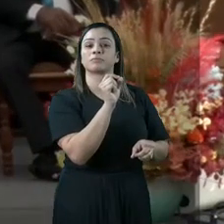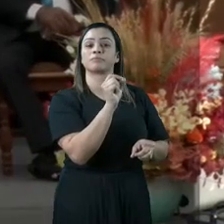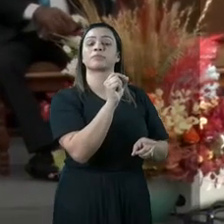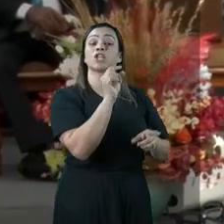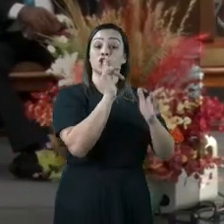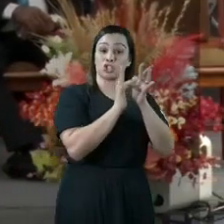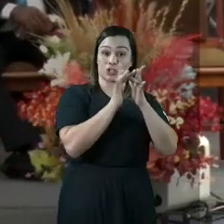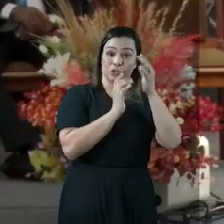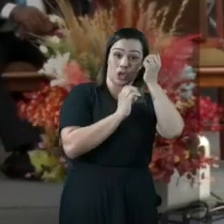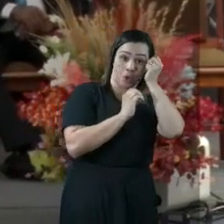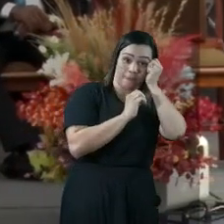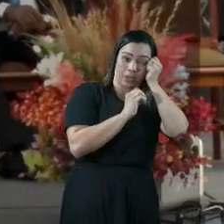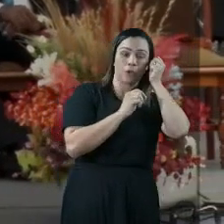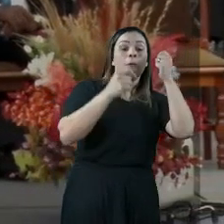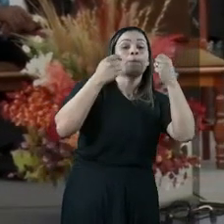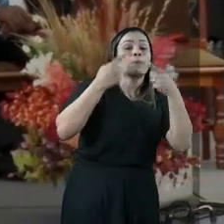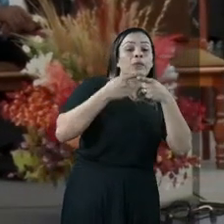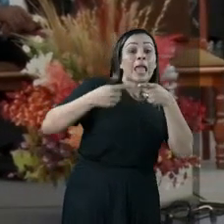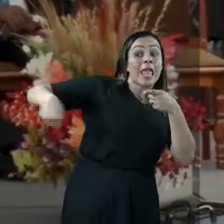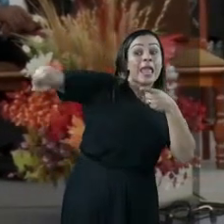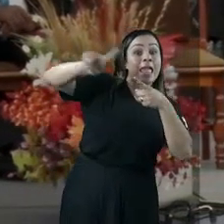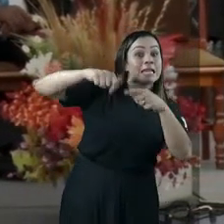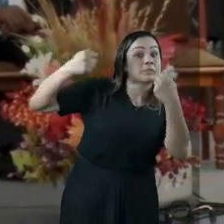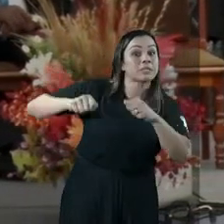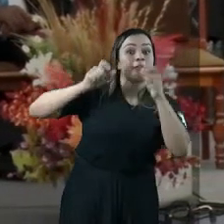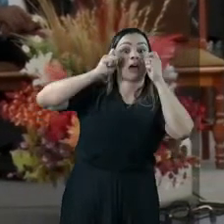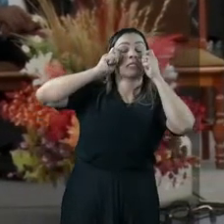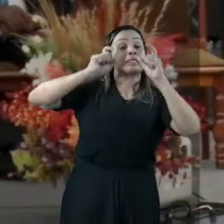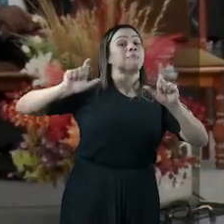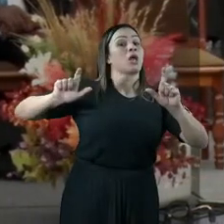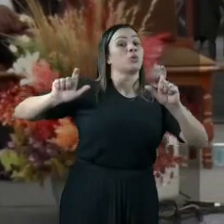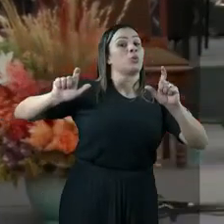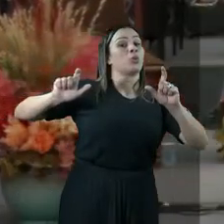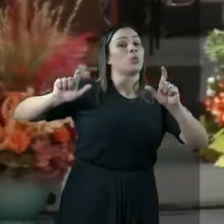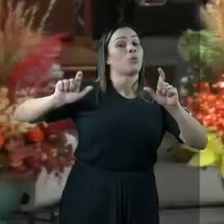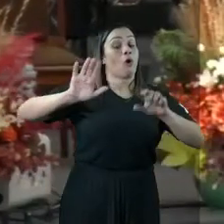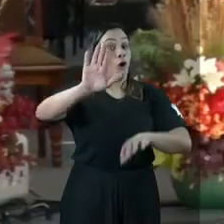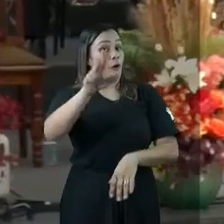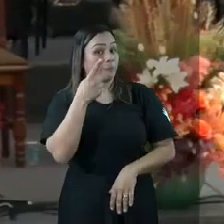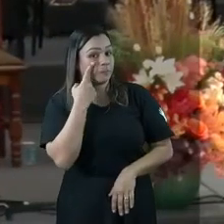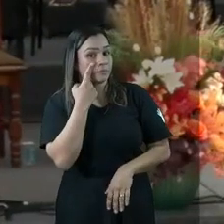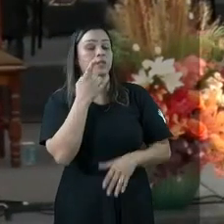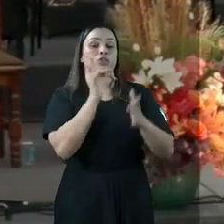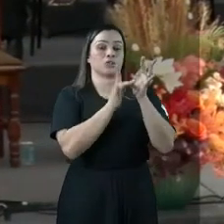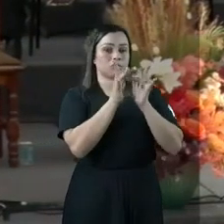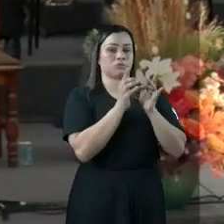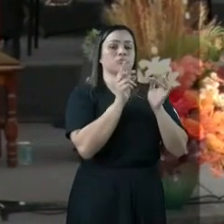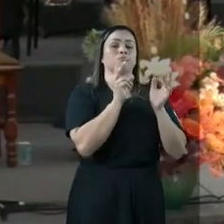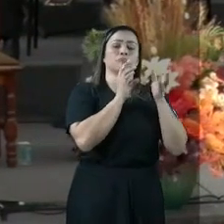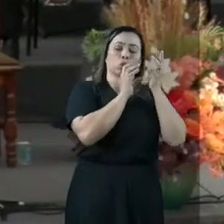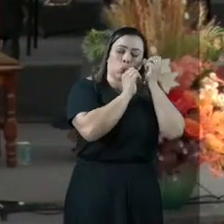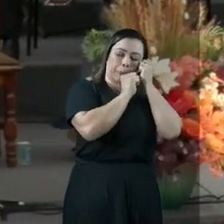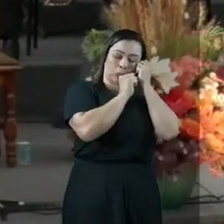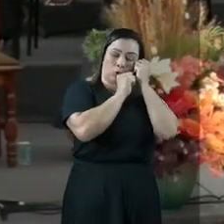Teve umas moças que gostam de Bíblia e uns varões que gostam de palavra que disseram: meu Deus, por causa de vocês que eu vou repetir. O Rei da Glória entra no barco desde o